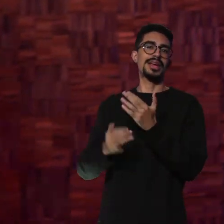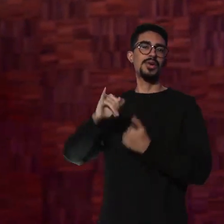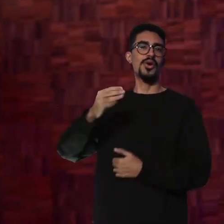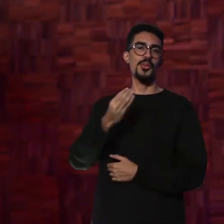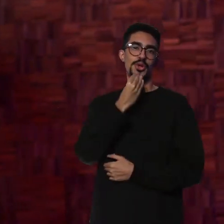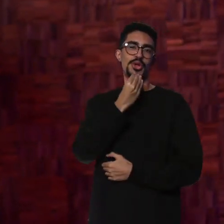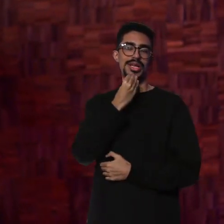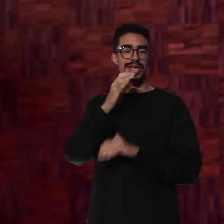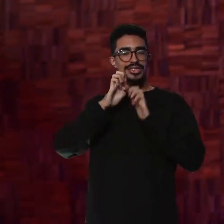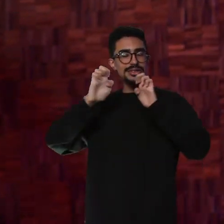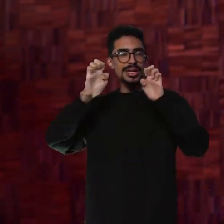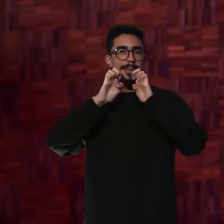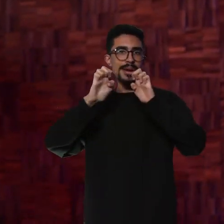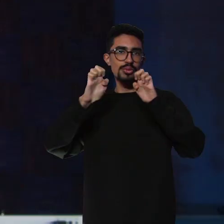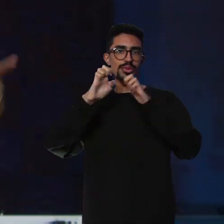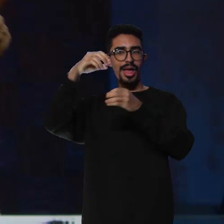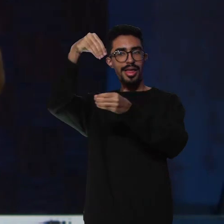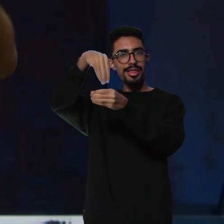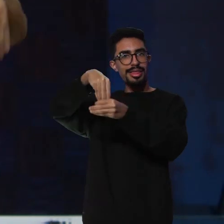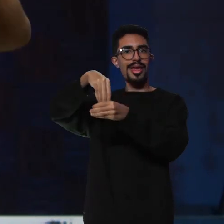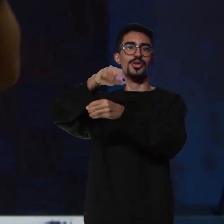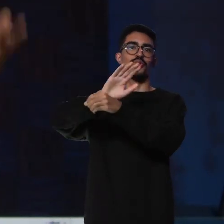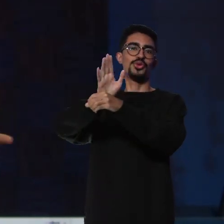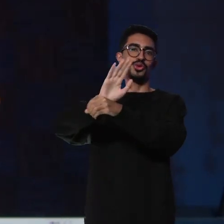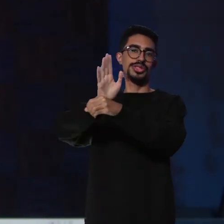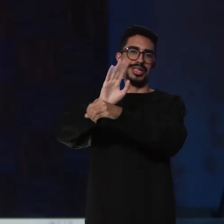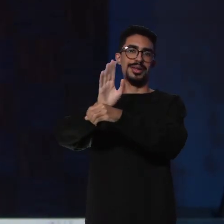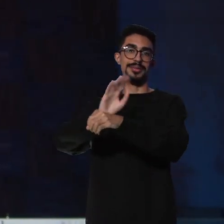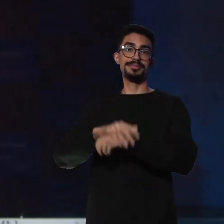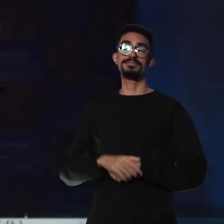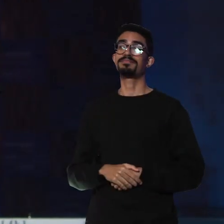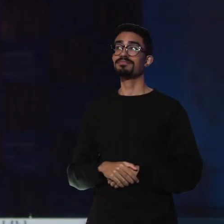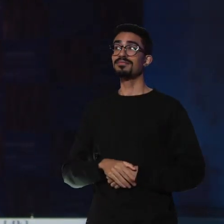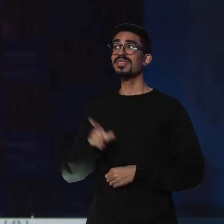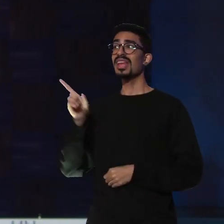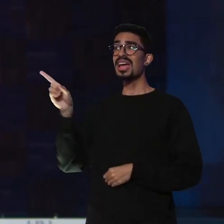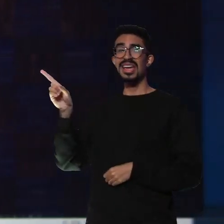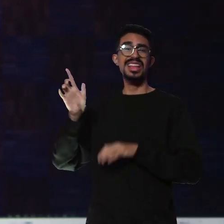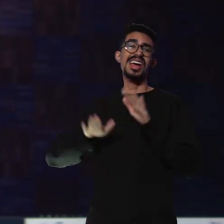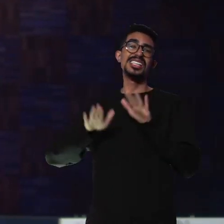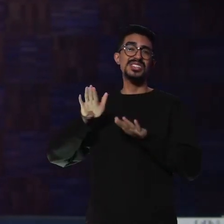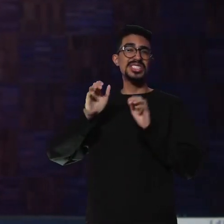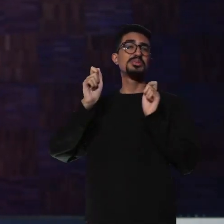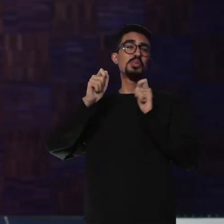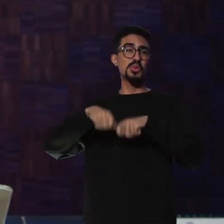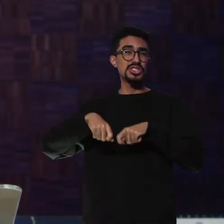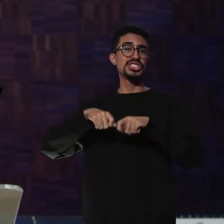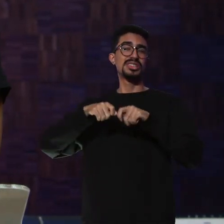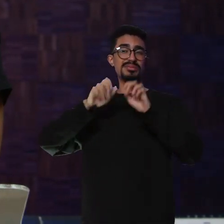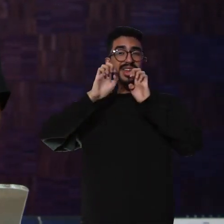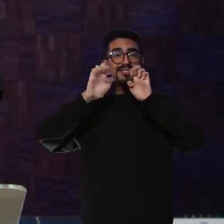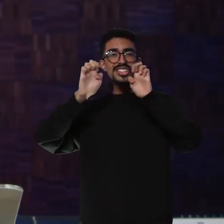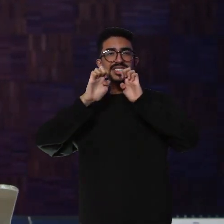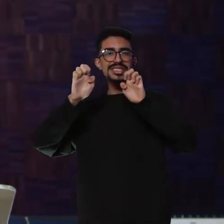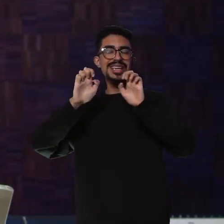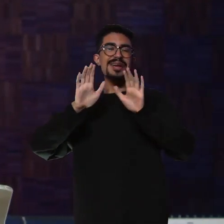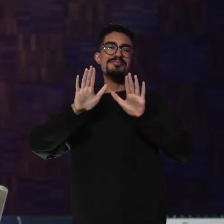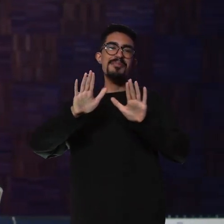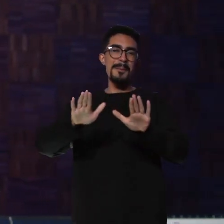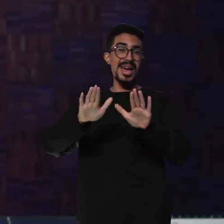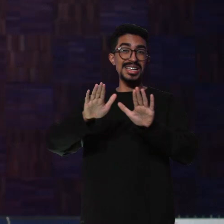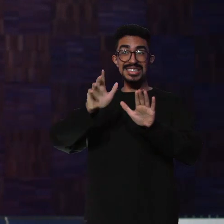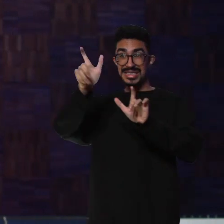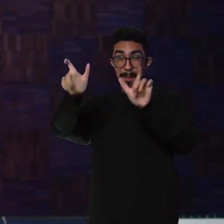arrependimento enorme que tem na minha vida. Por mais que eu pudesse tentar outras salas depois, tentar fazer a mesma coisa em outros lugares, eu nunca mais ia conseguir exatamente